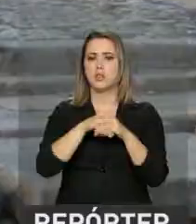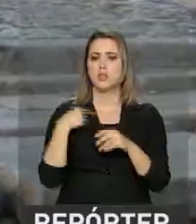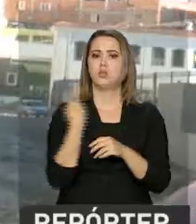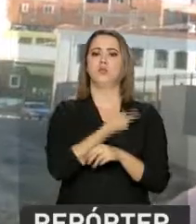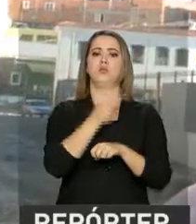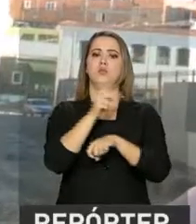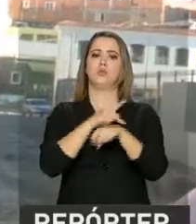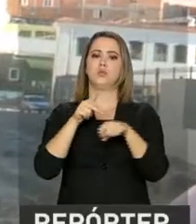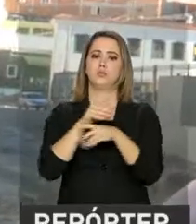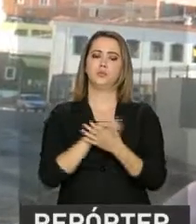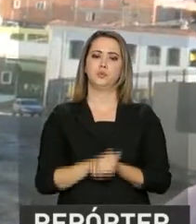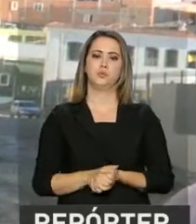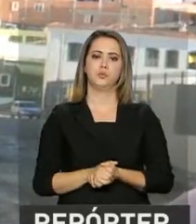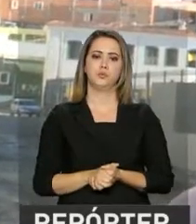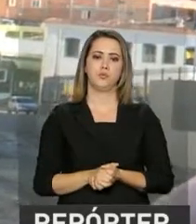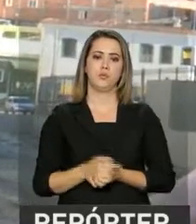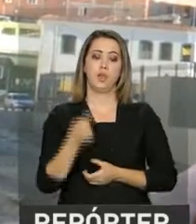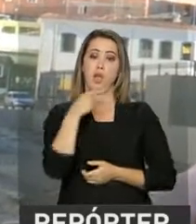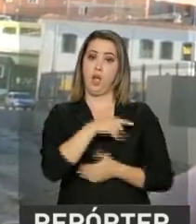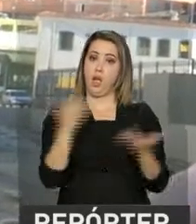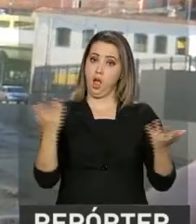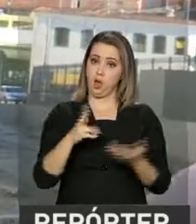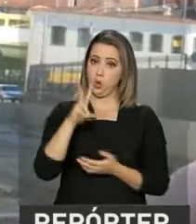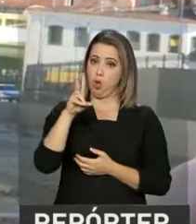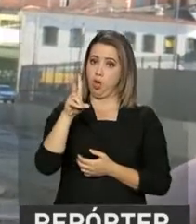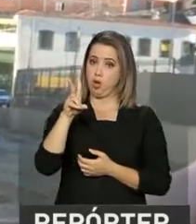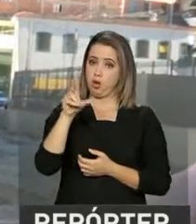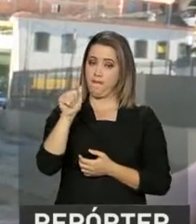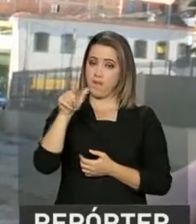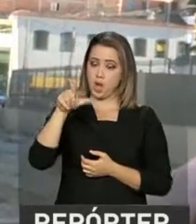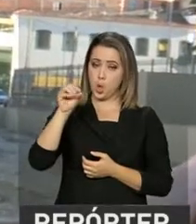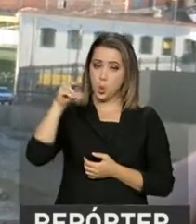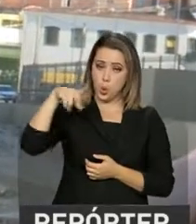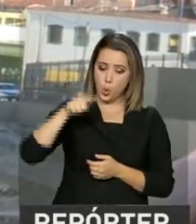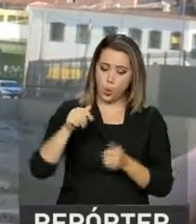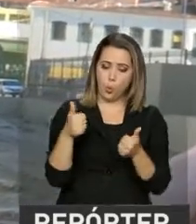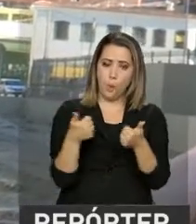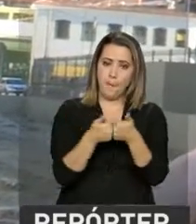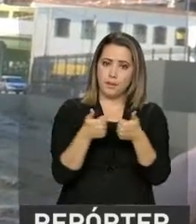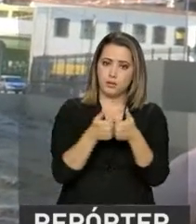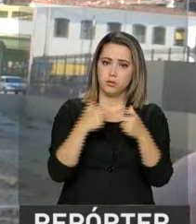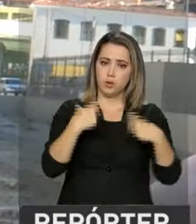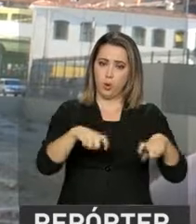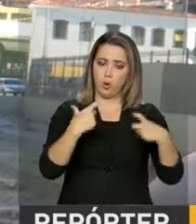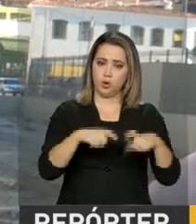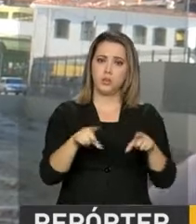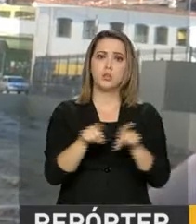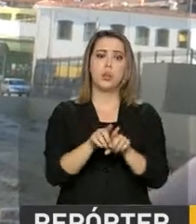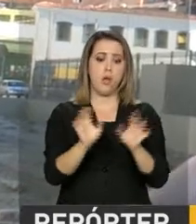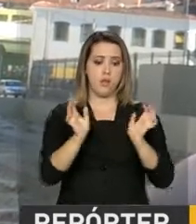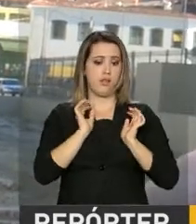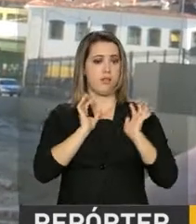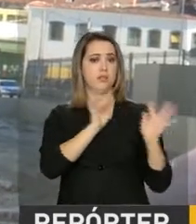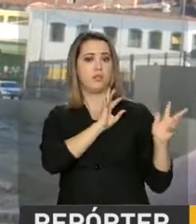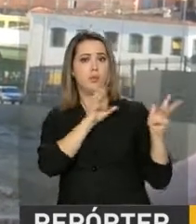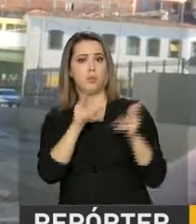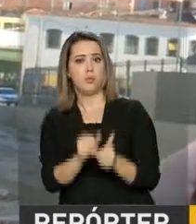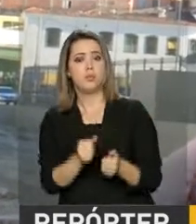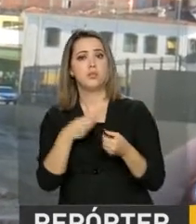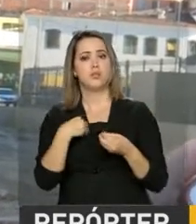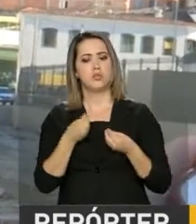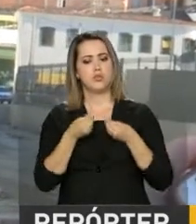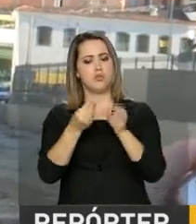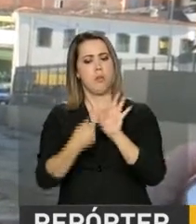país com valongo sendo reconhecido como patrimônio a humanidade pela unesco isso traz